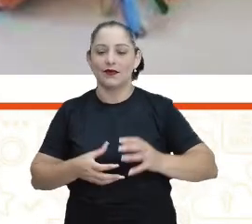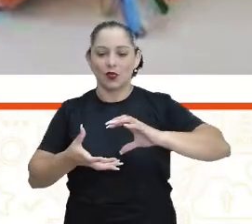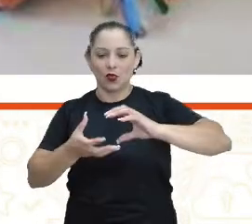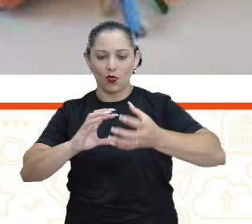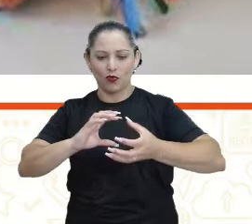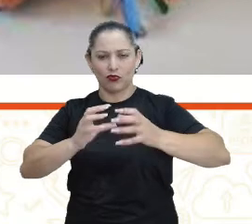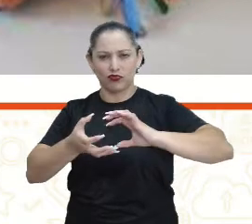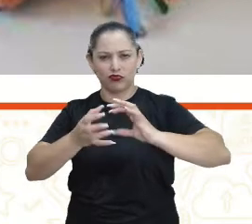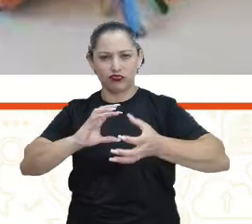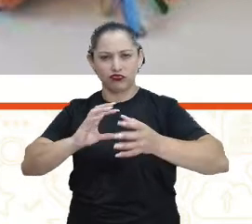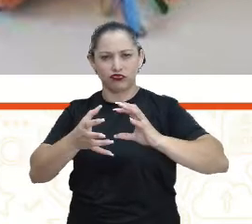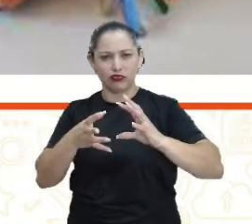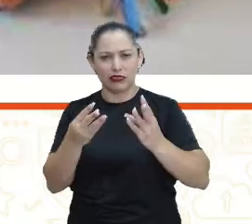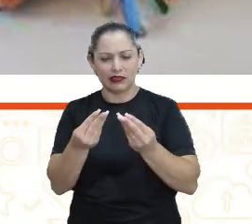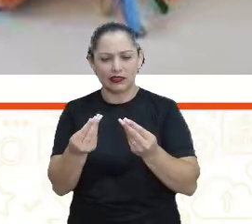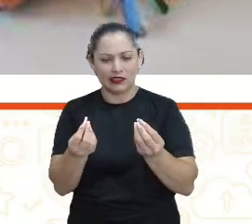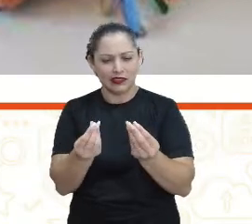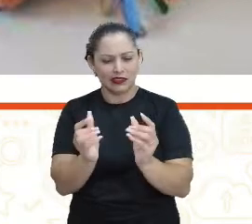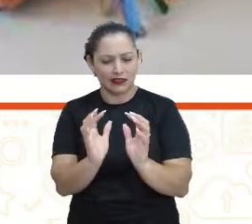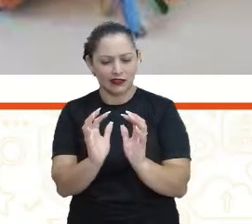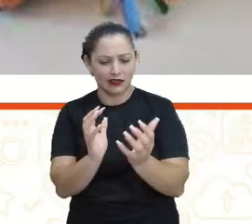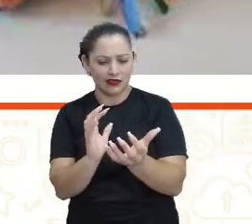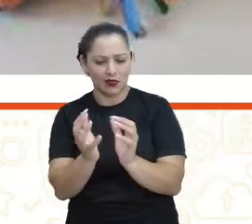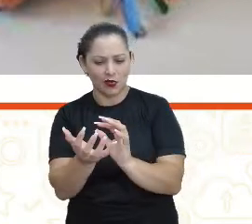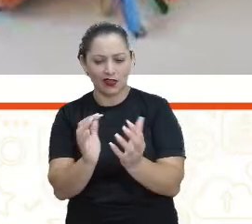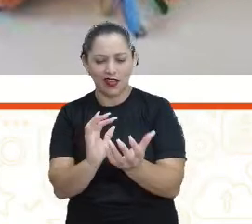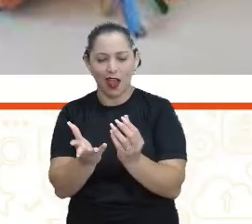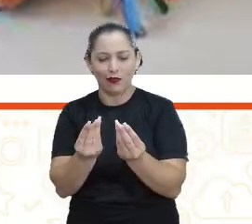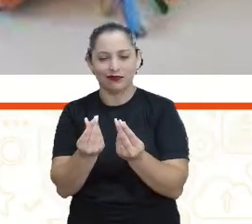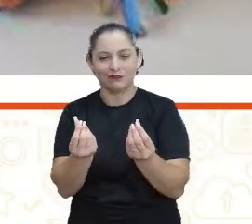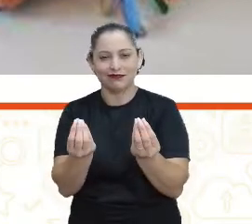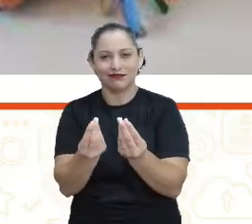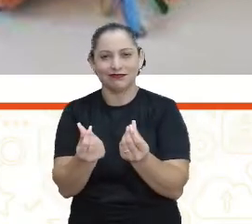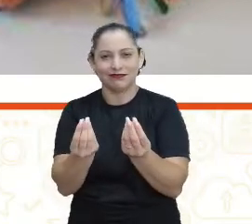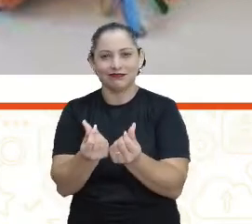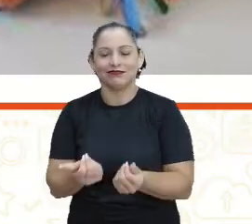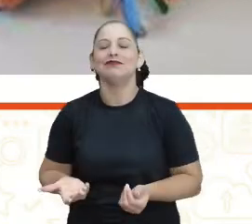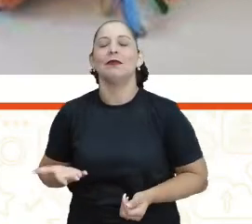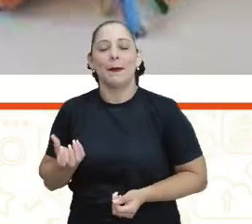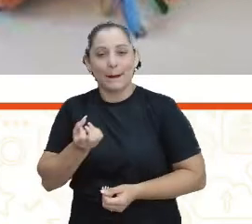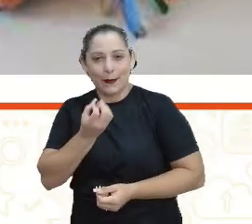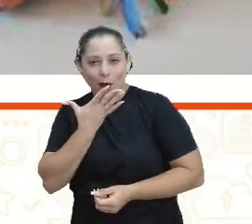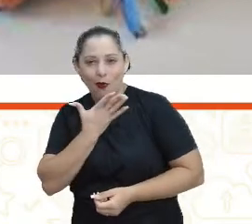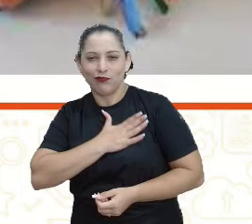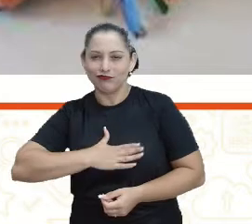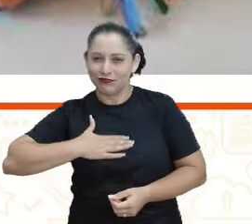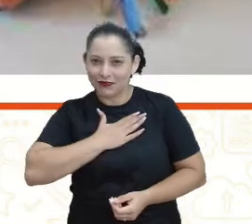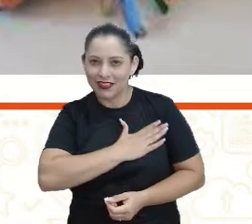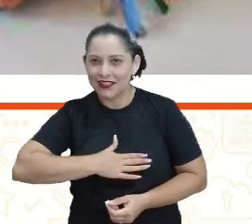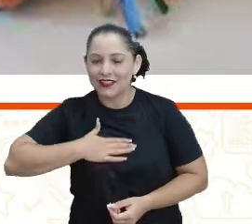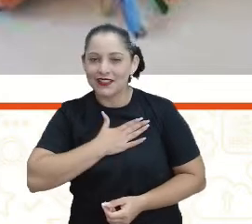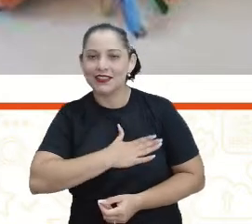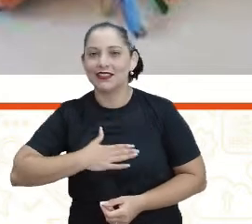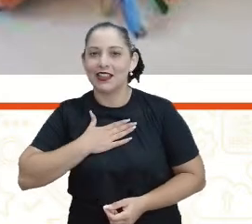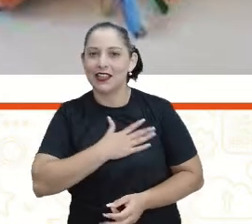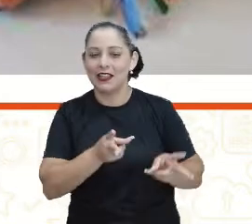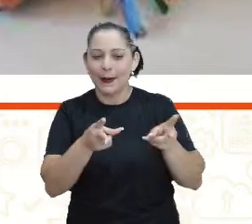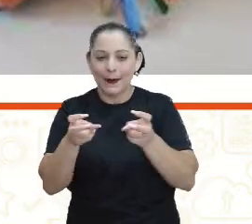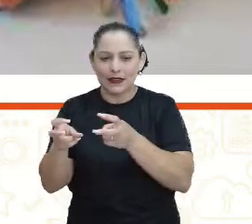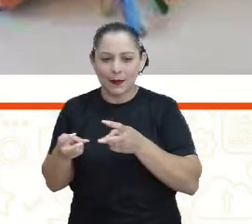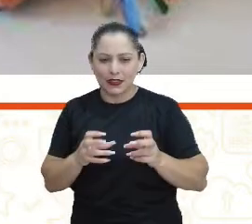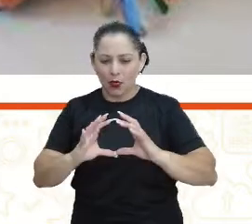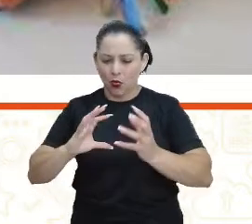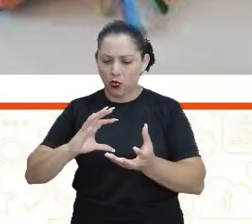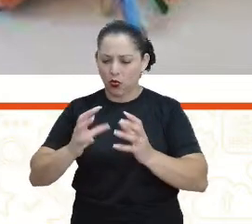Cubo sensorial, importante, lúdico, gostoso, eles adoram, né? É utilizado para desenvolver percepção visual